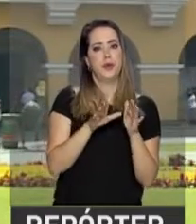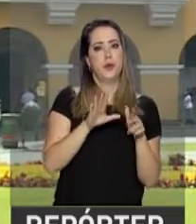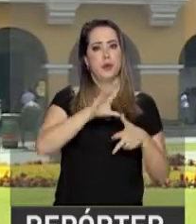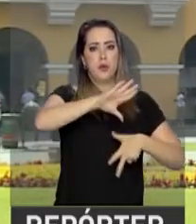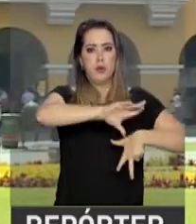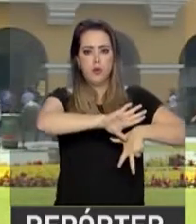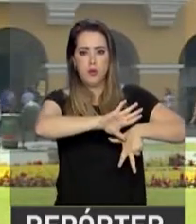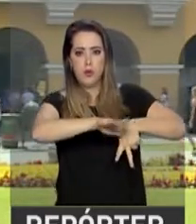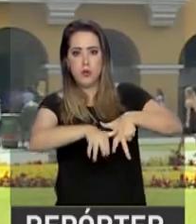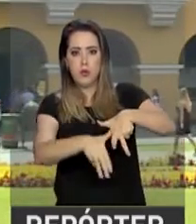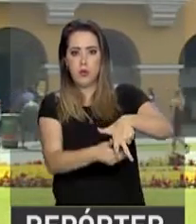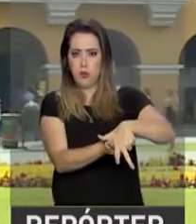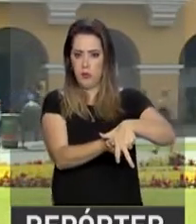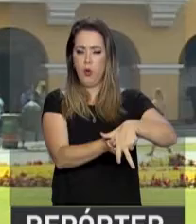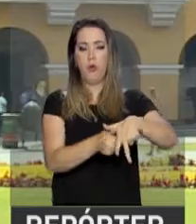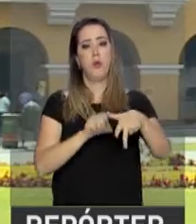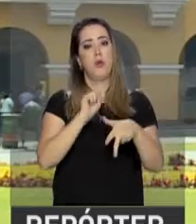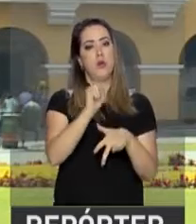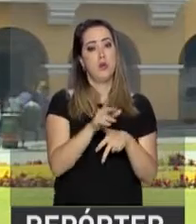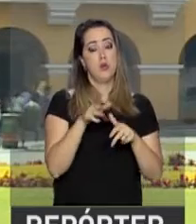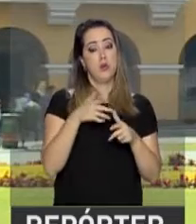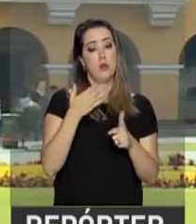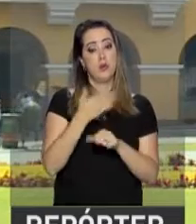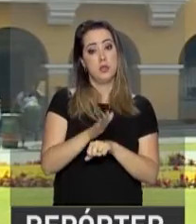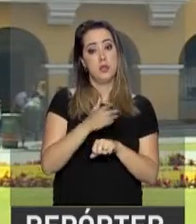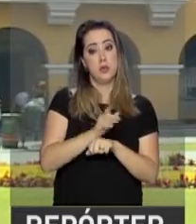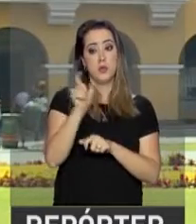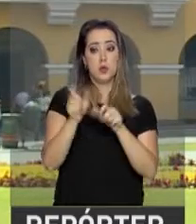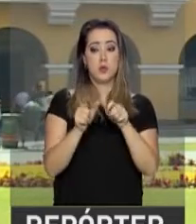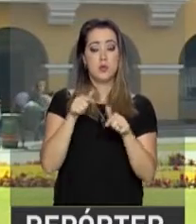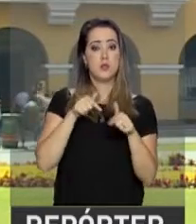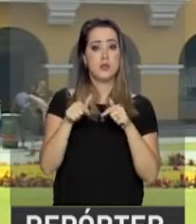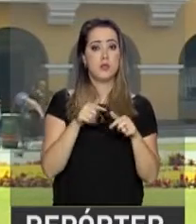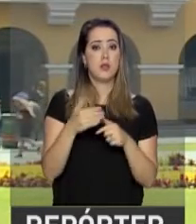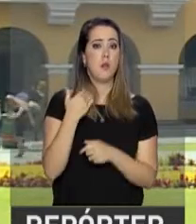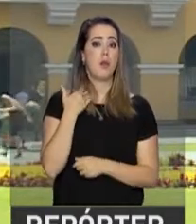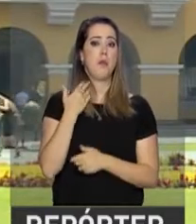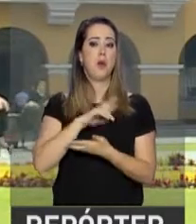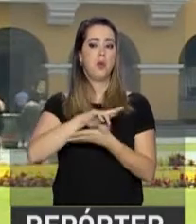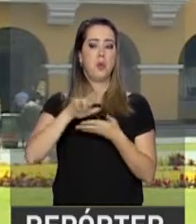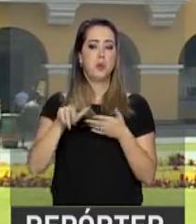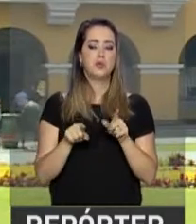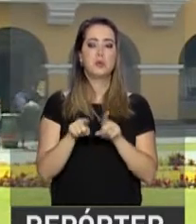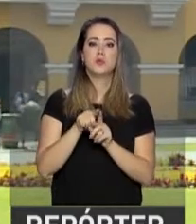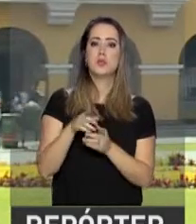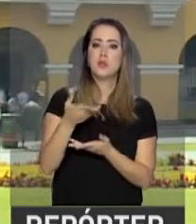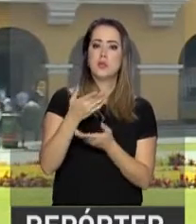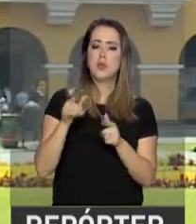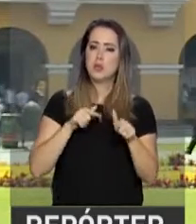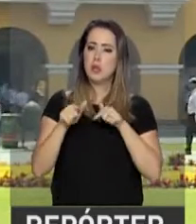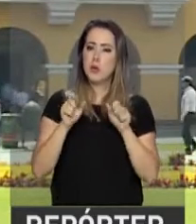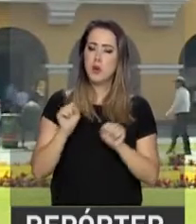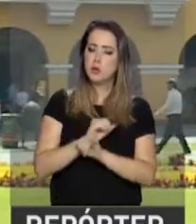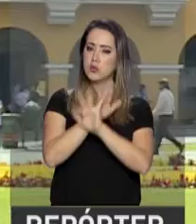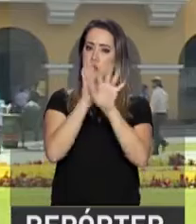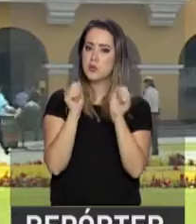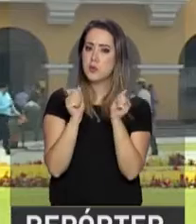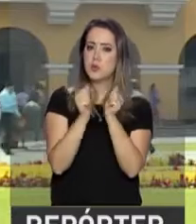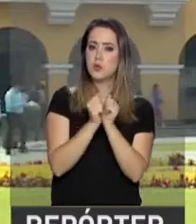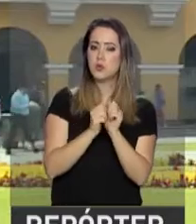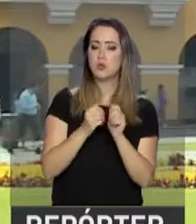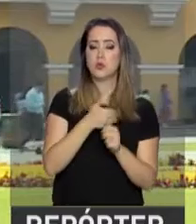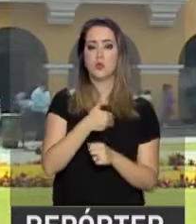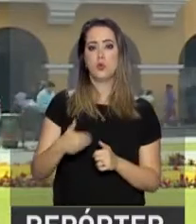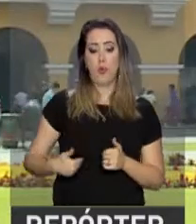de funcionários que trabalham no mercado financeiro e as ações de transparência com os governos